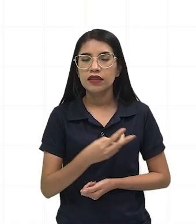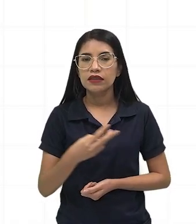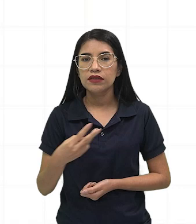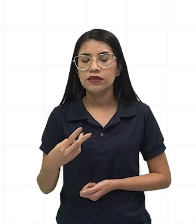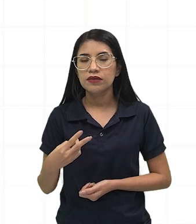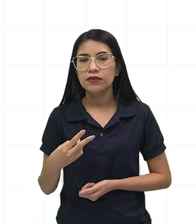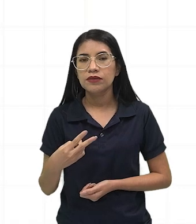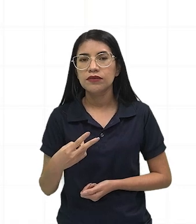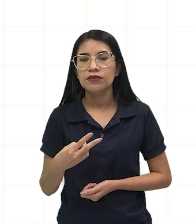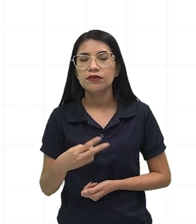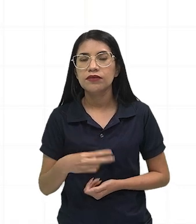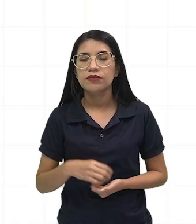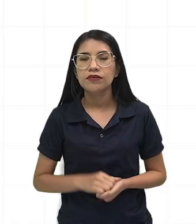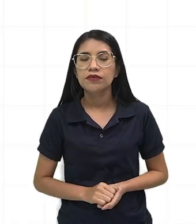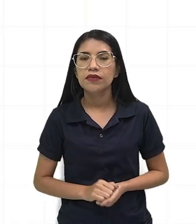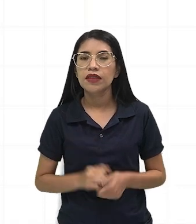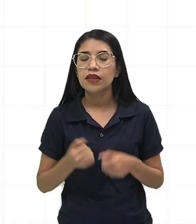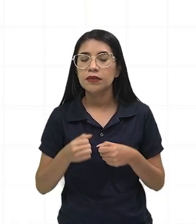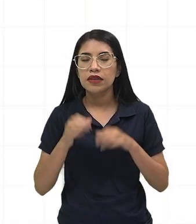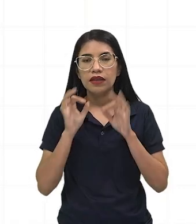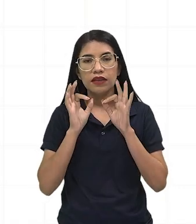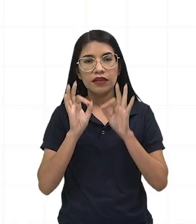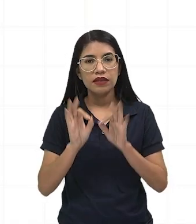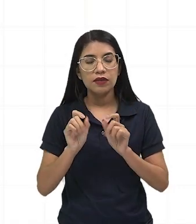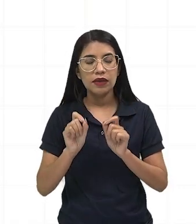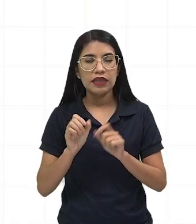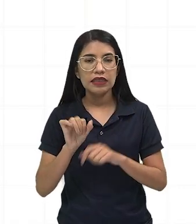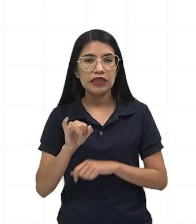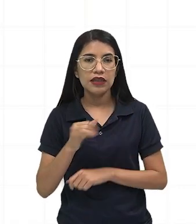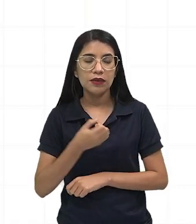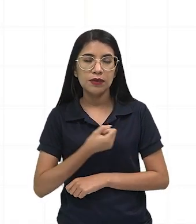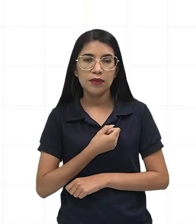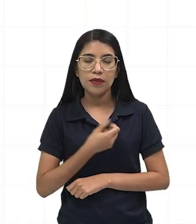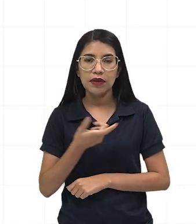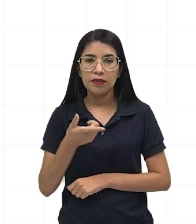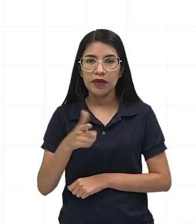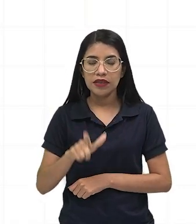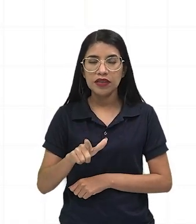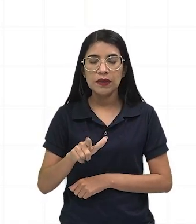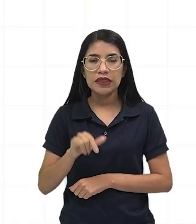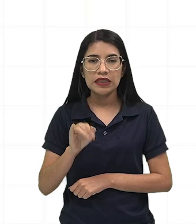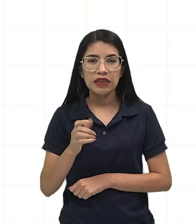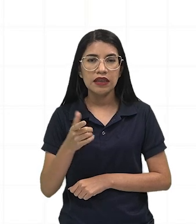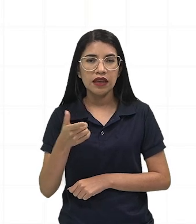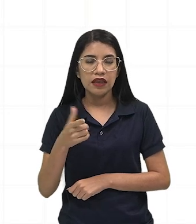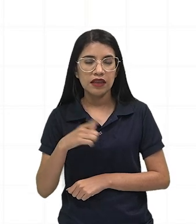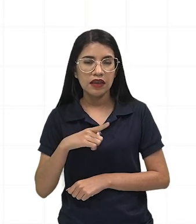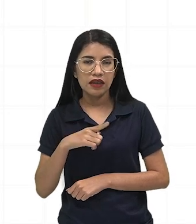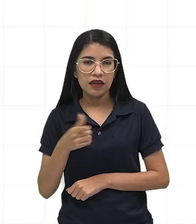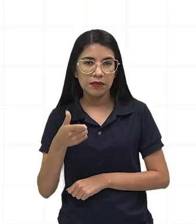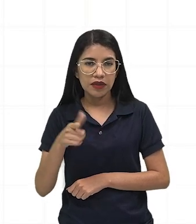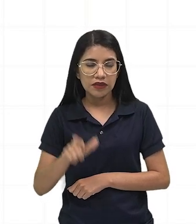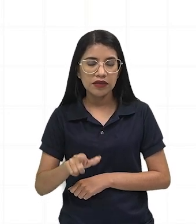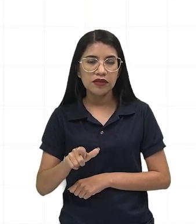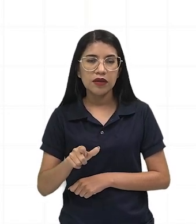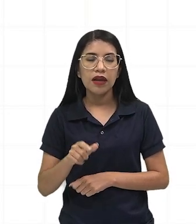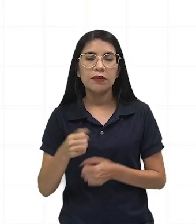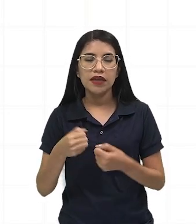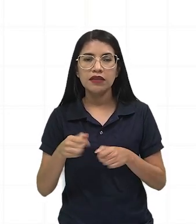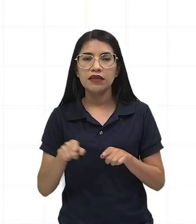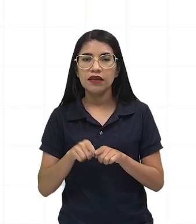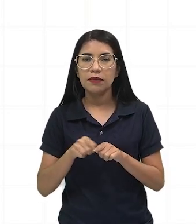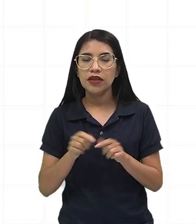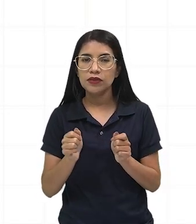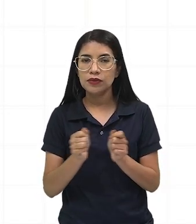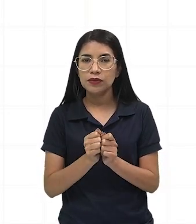32. E aí você tem que ficar atento se não está se repetindo. Você vai ter que colocar todos. Tem um 32 que está